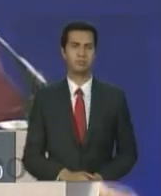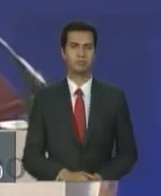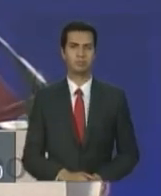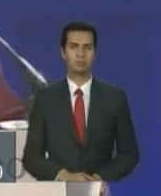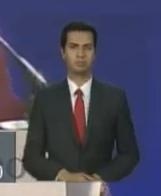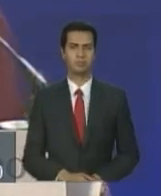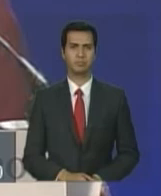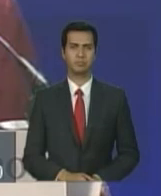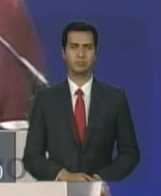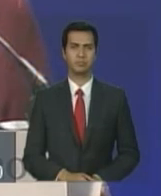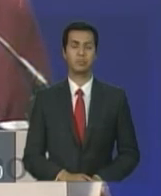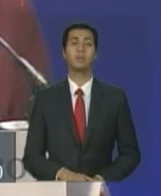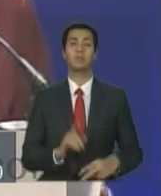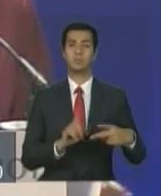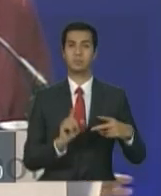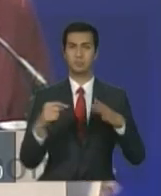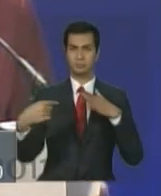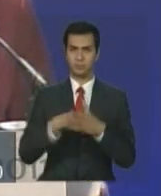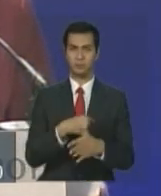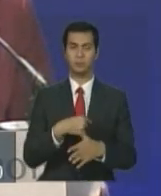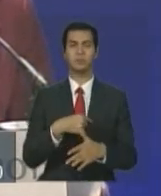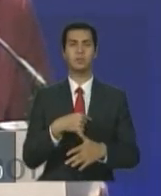Bom, a taxação